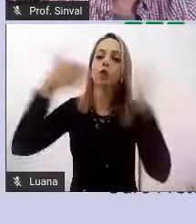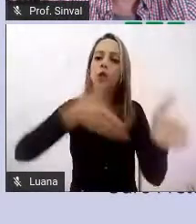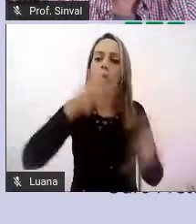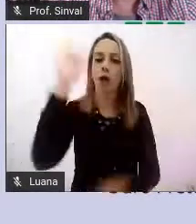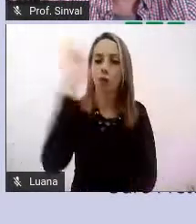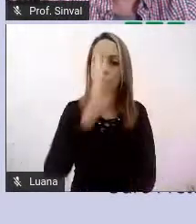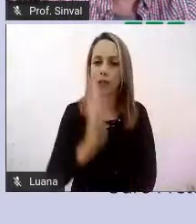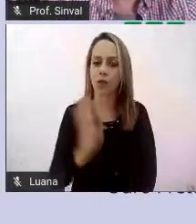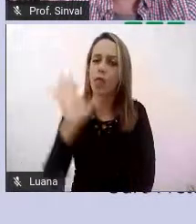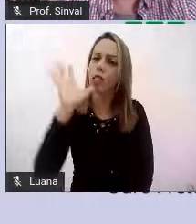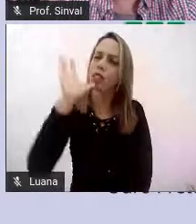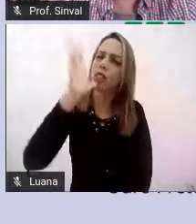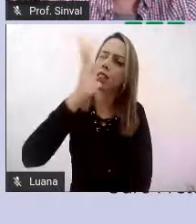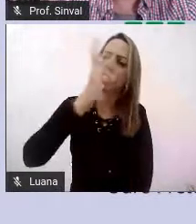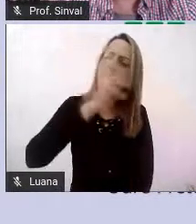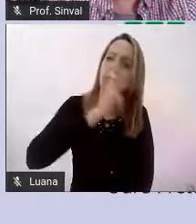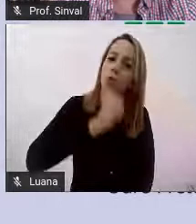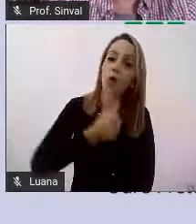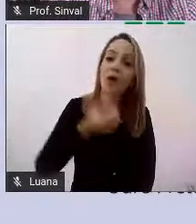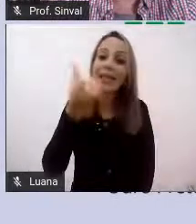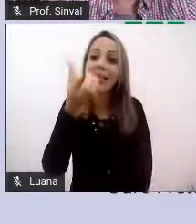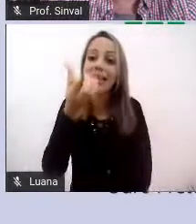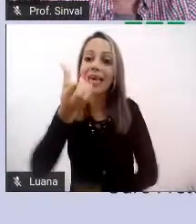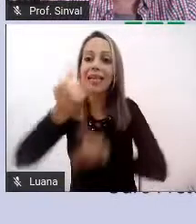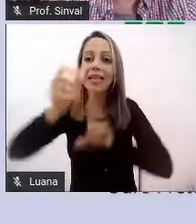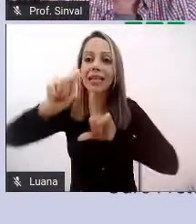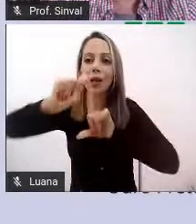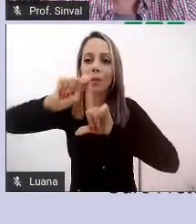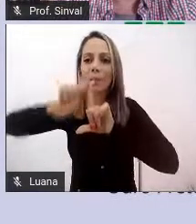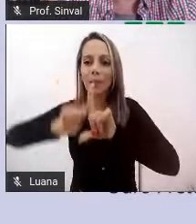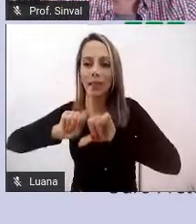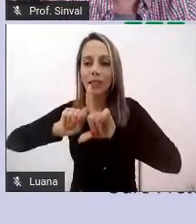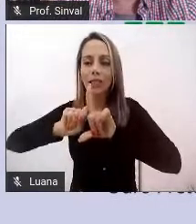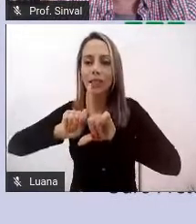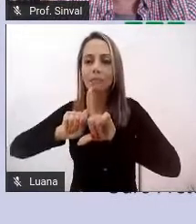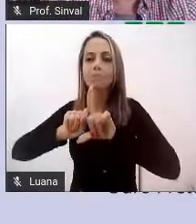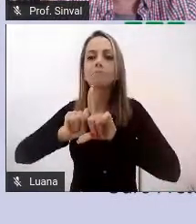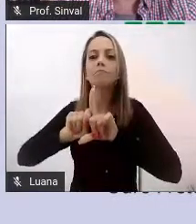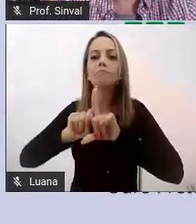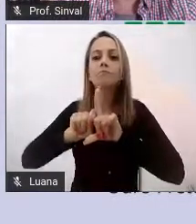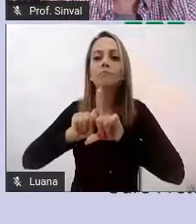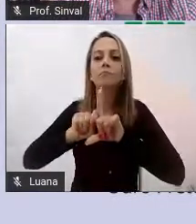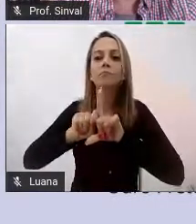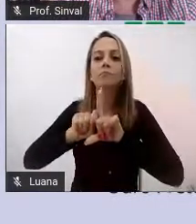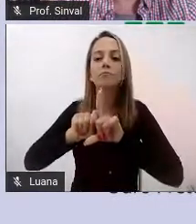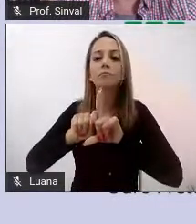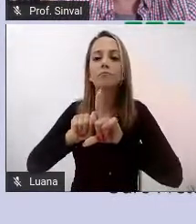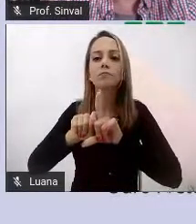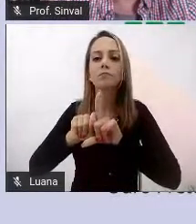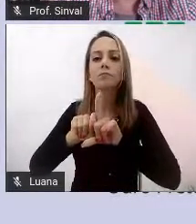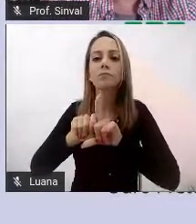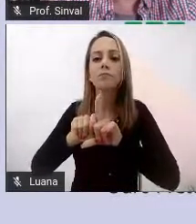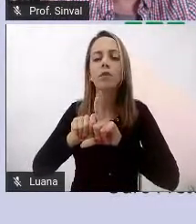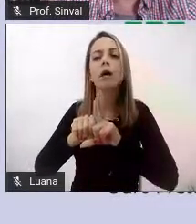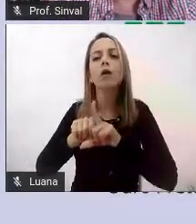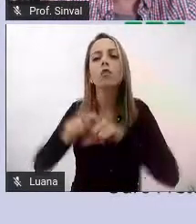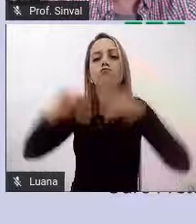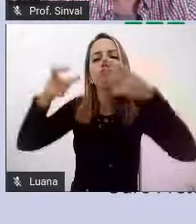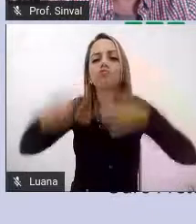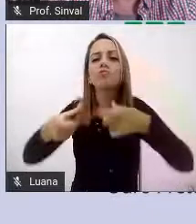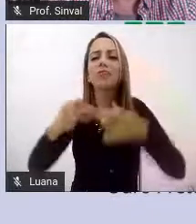de 6 meses, com a esquadra sendo reunida nas costas de Cabo Verde, da ilha de Cabo